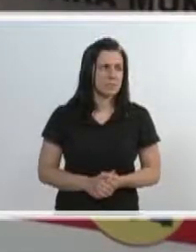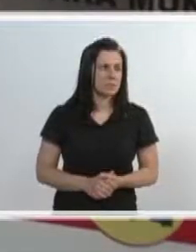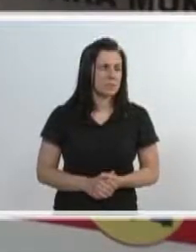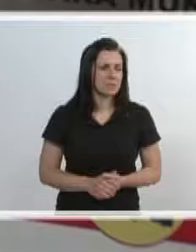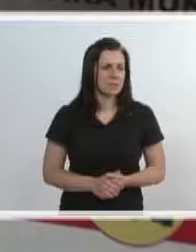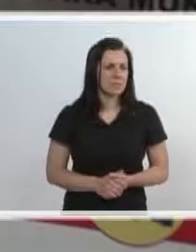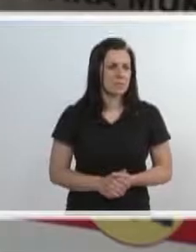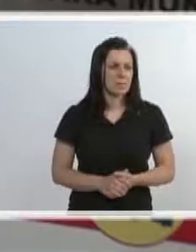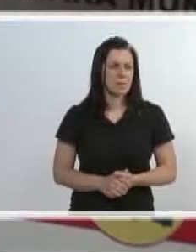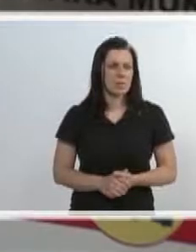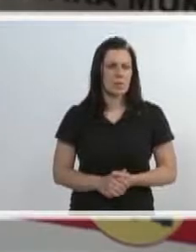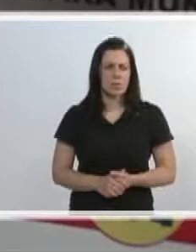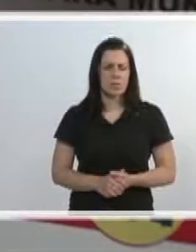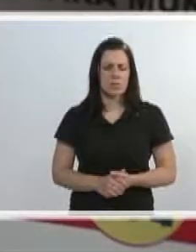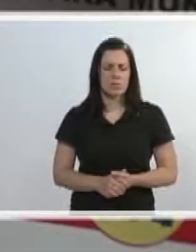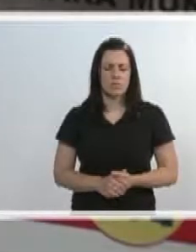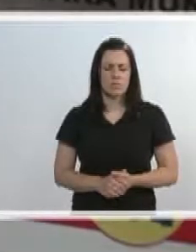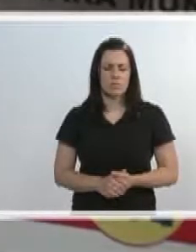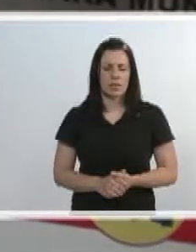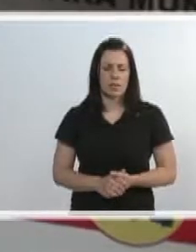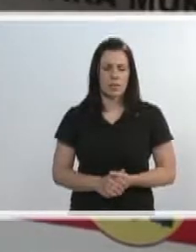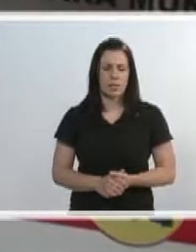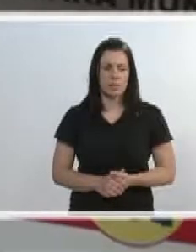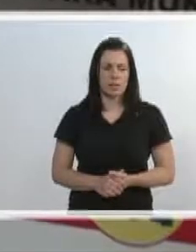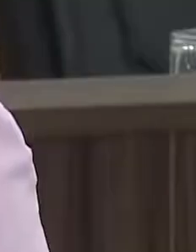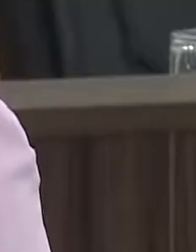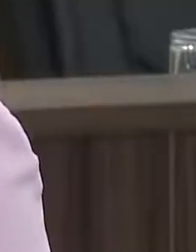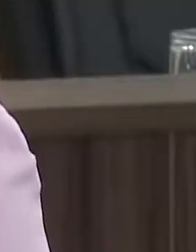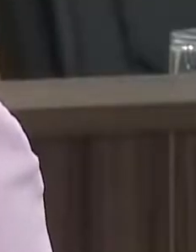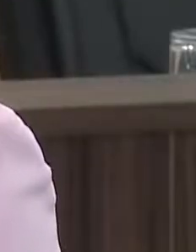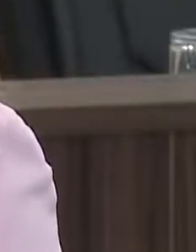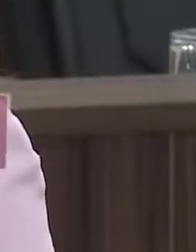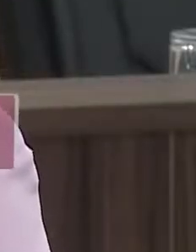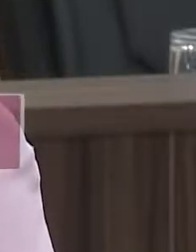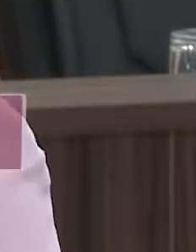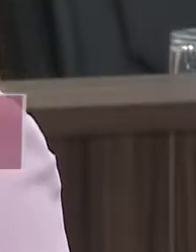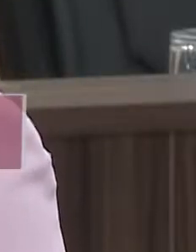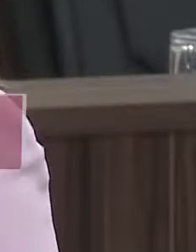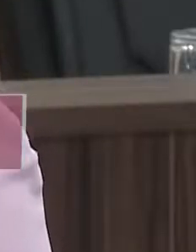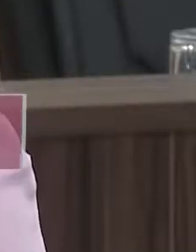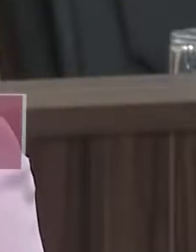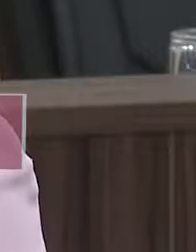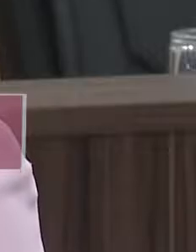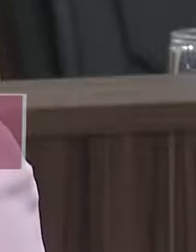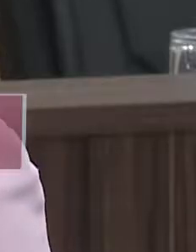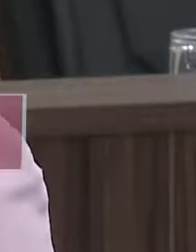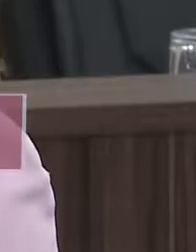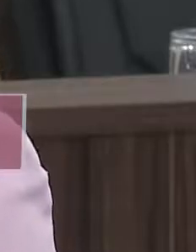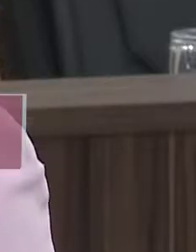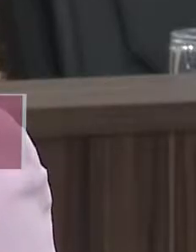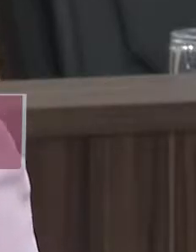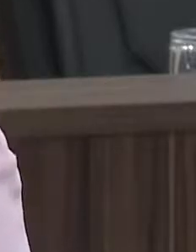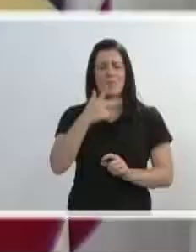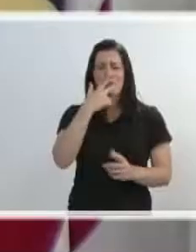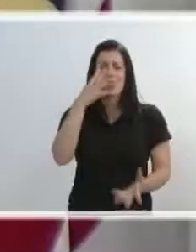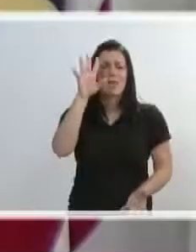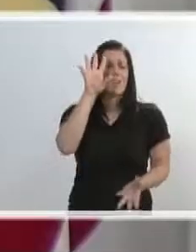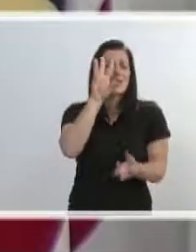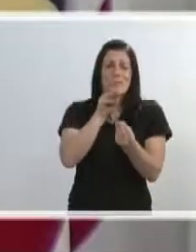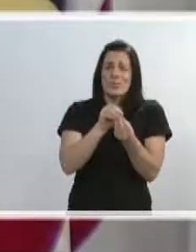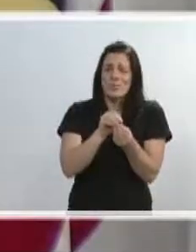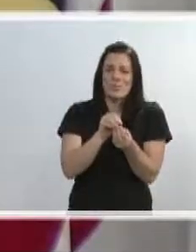ABLODEF, conta hoje com 1.800 associados. A entidade empresta de forma gratuita materiais de